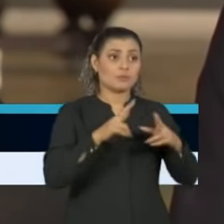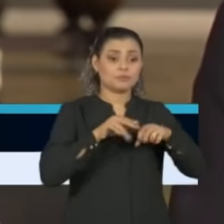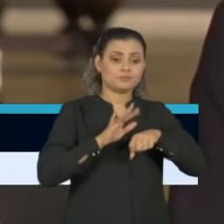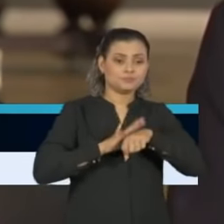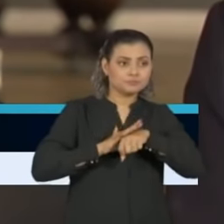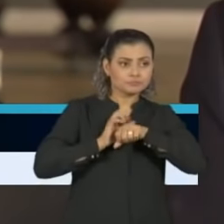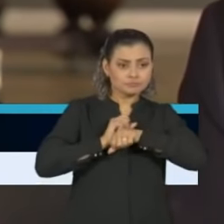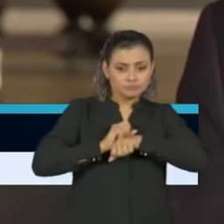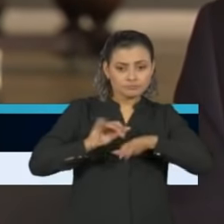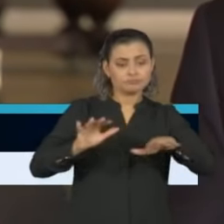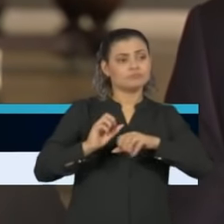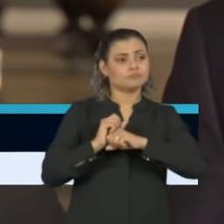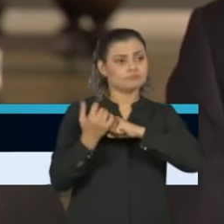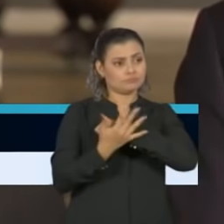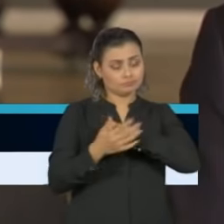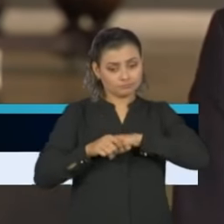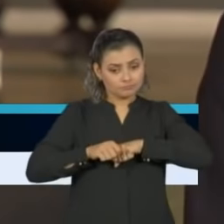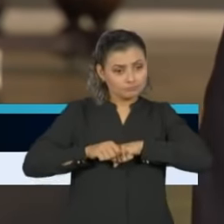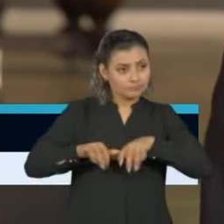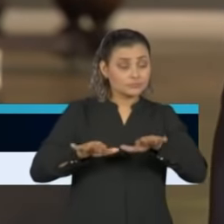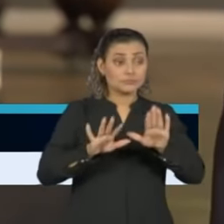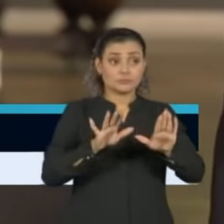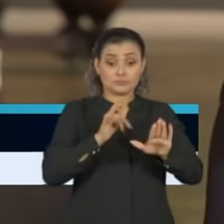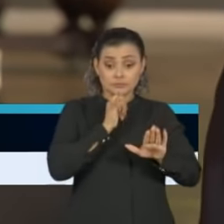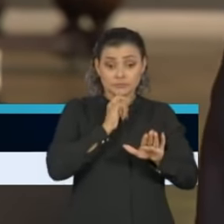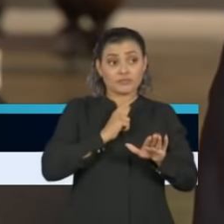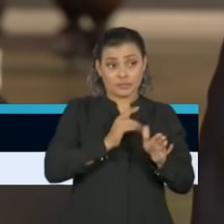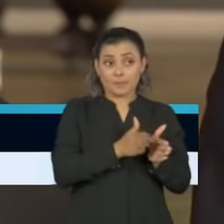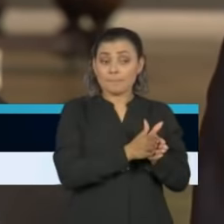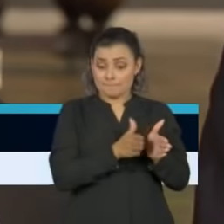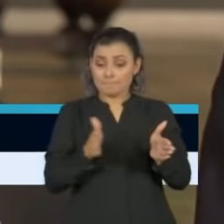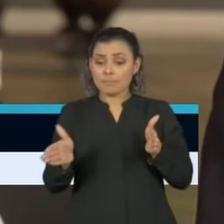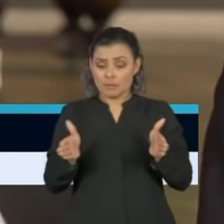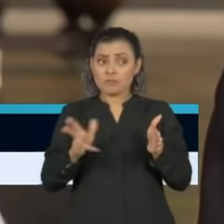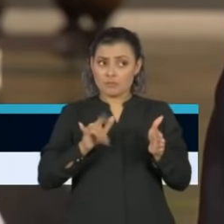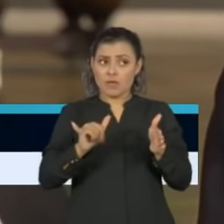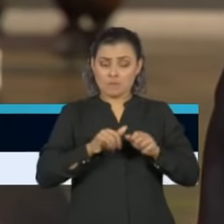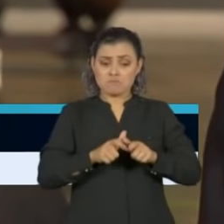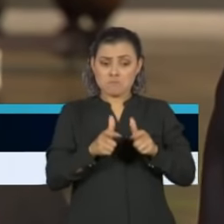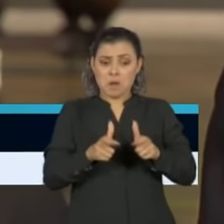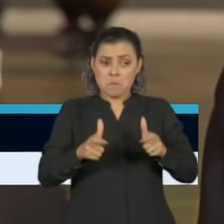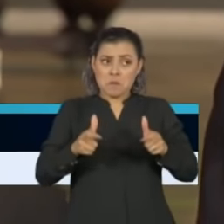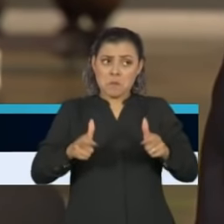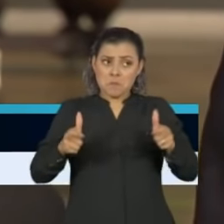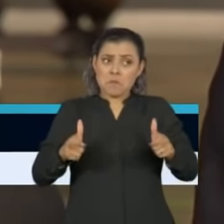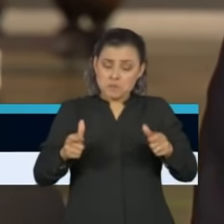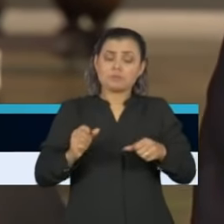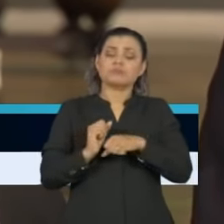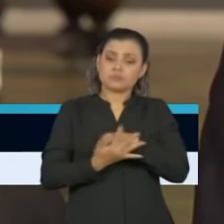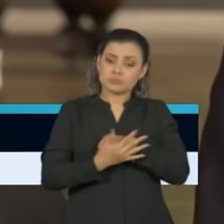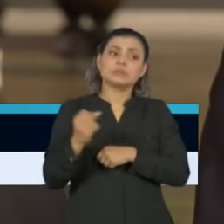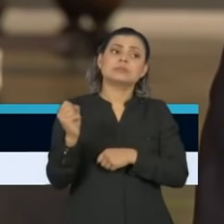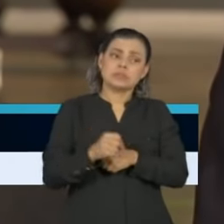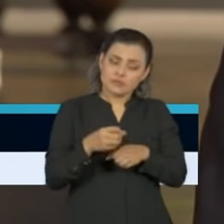esta epidemia. Ela vai ter um certo período de duração, nós vamos ter